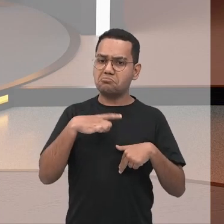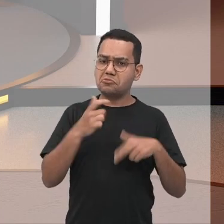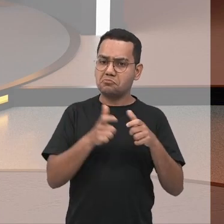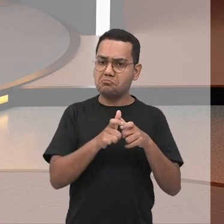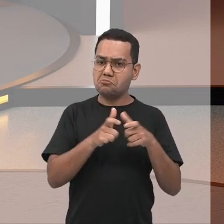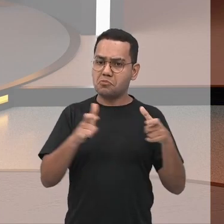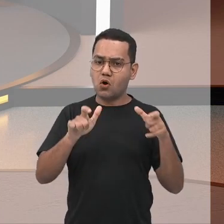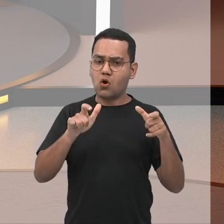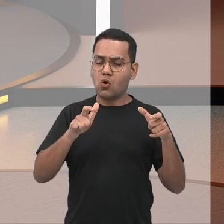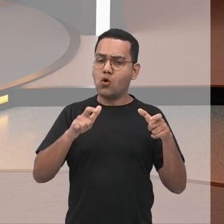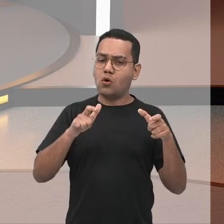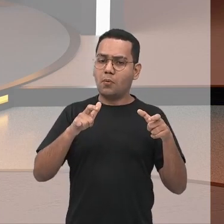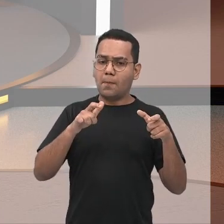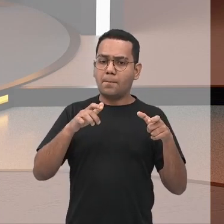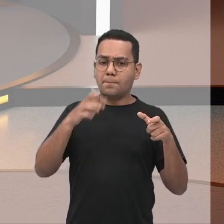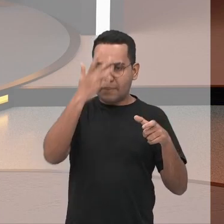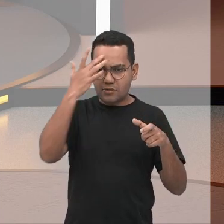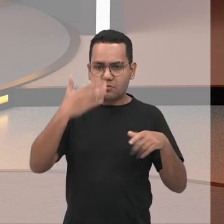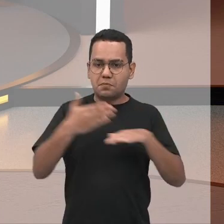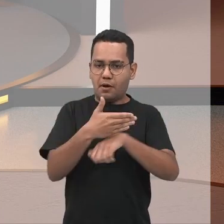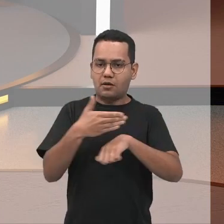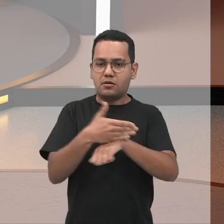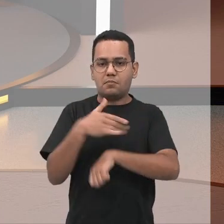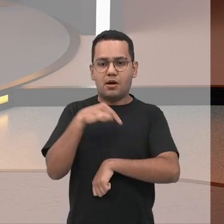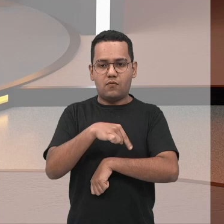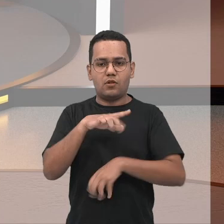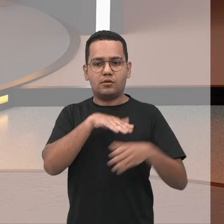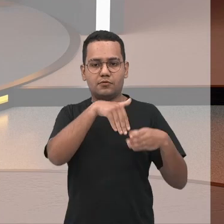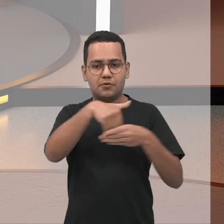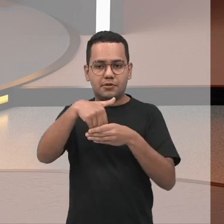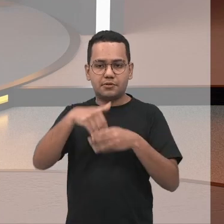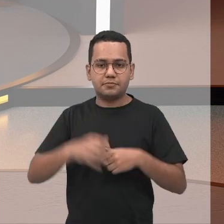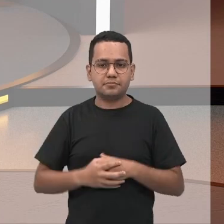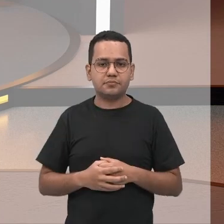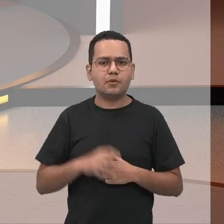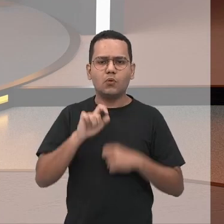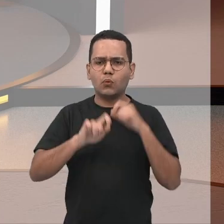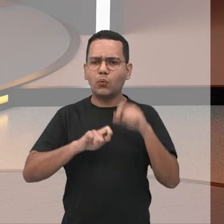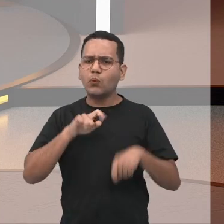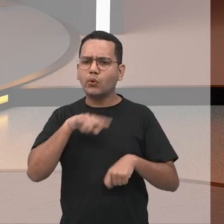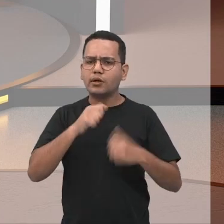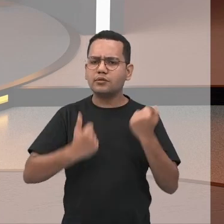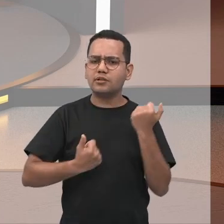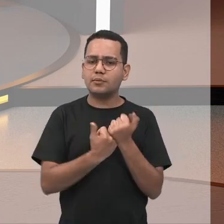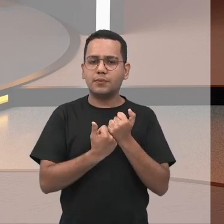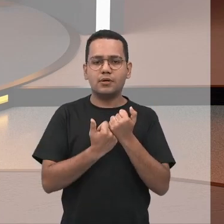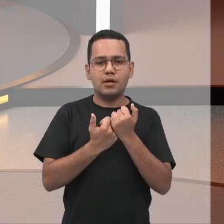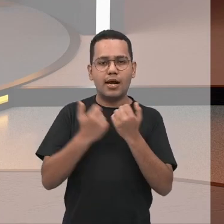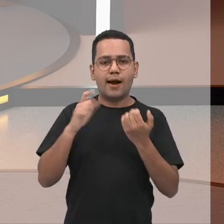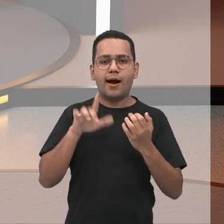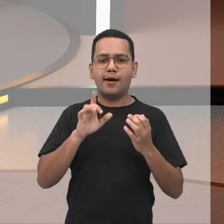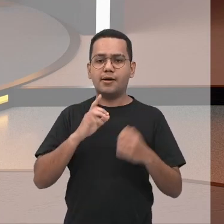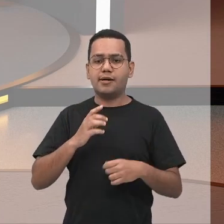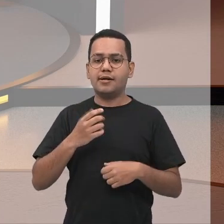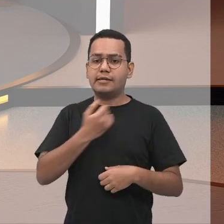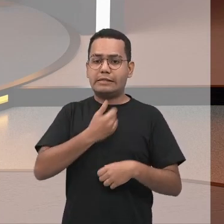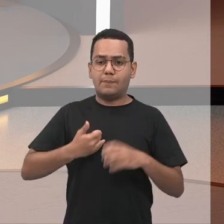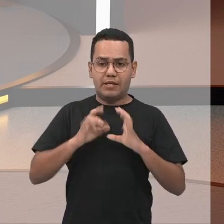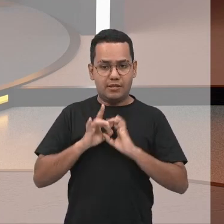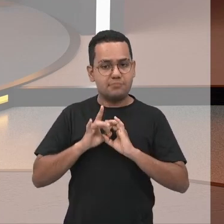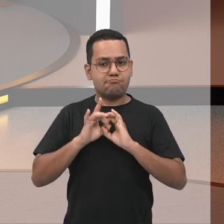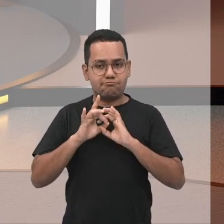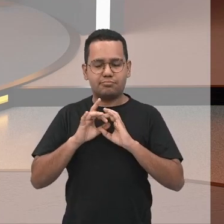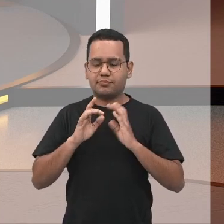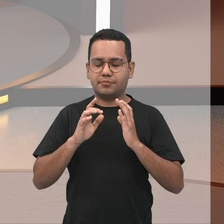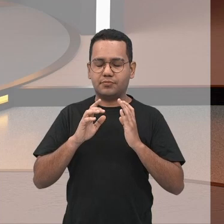Assembleia. O que eles defendiam? A independência do Brasil, né, com o mínimo possível de alteração